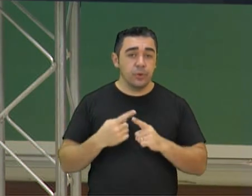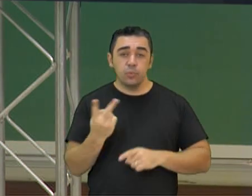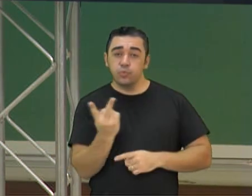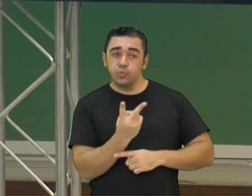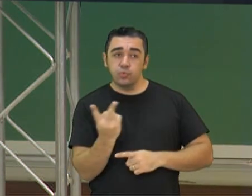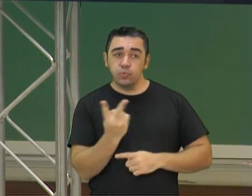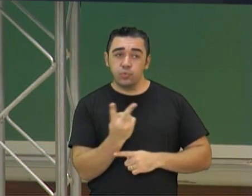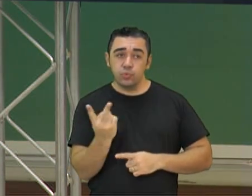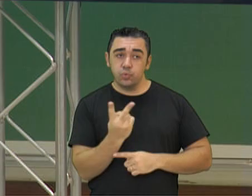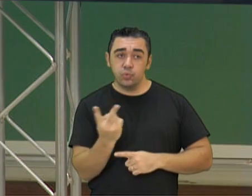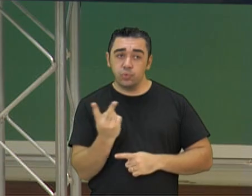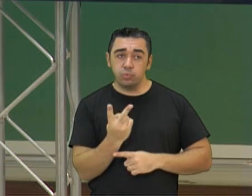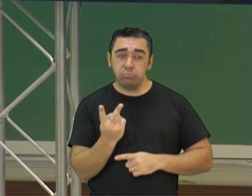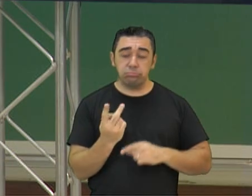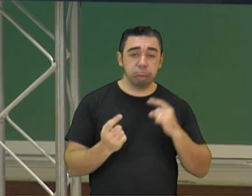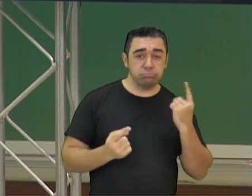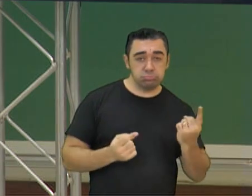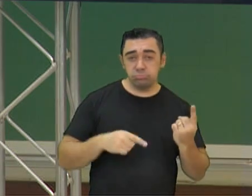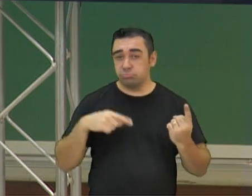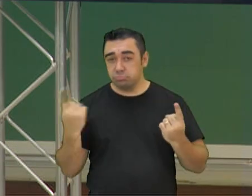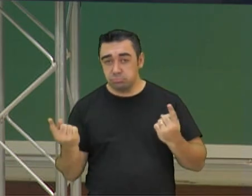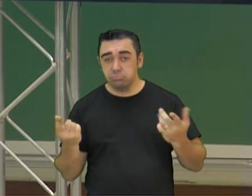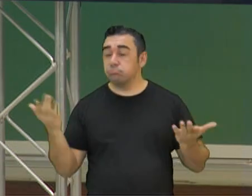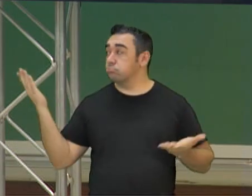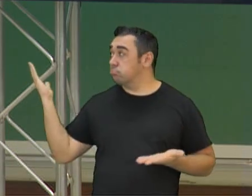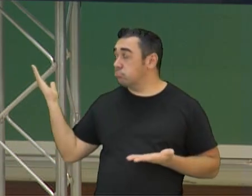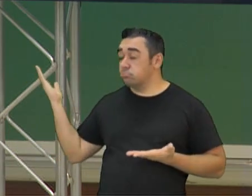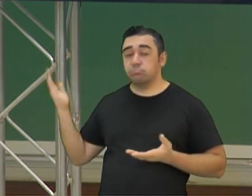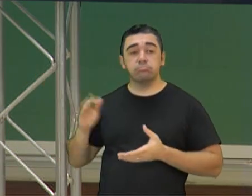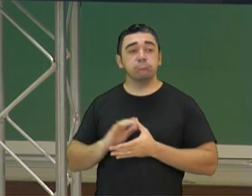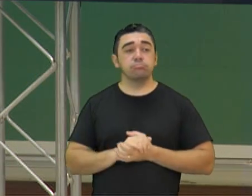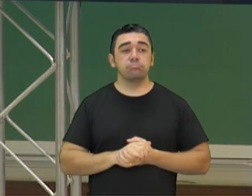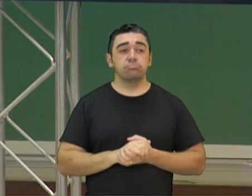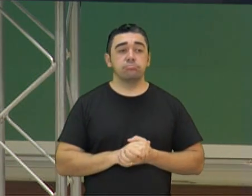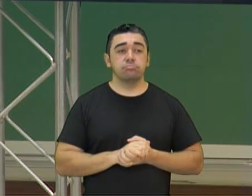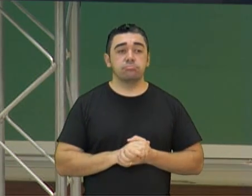ambos, tá? Tanto um como o outro,